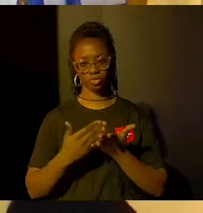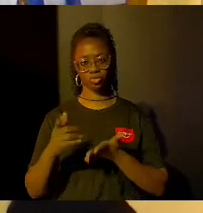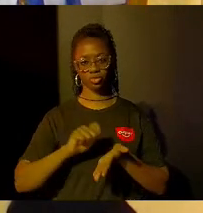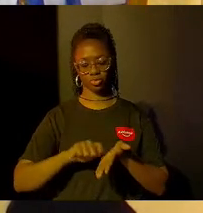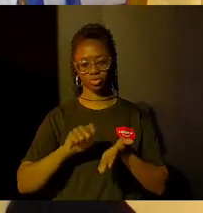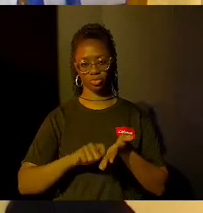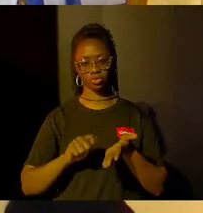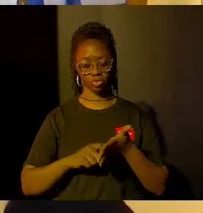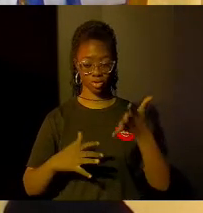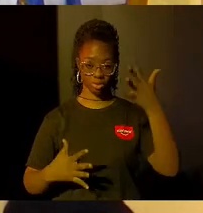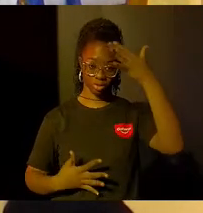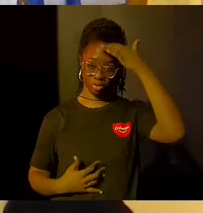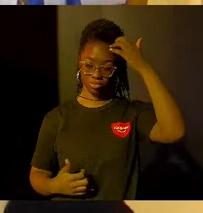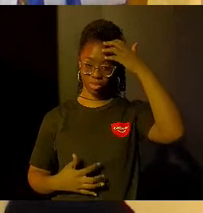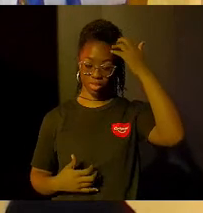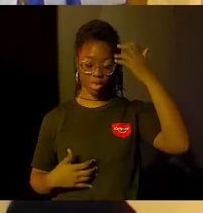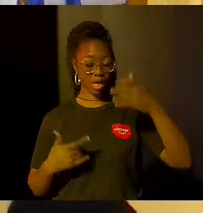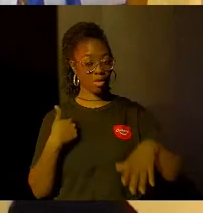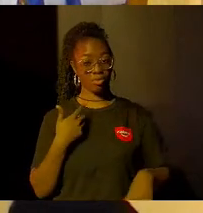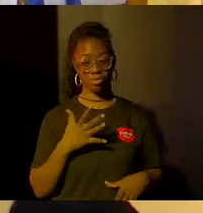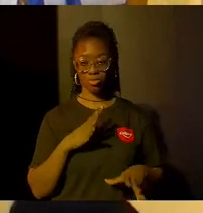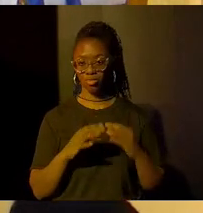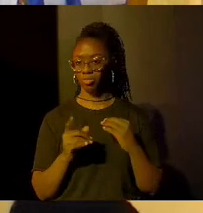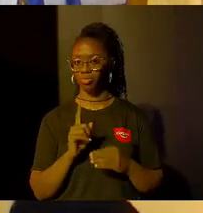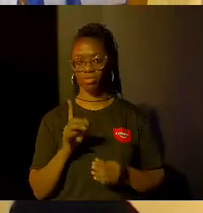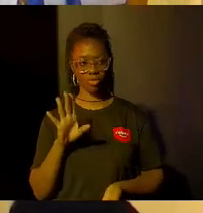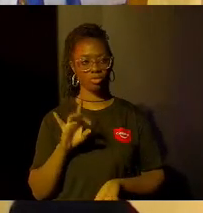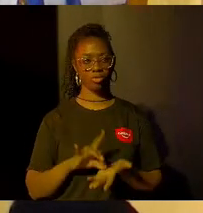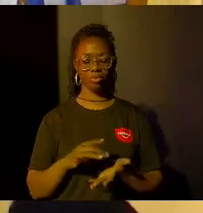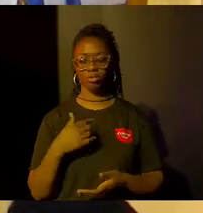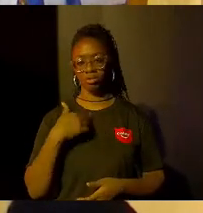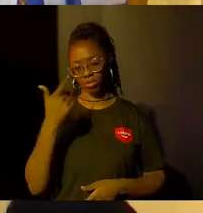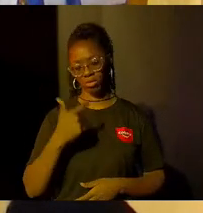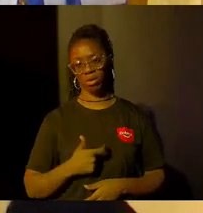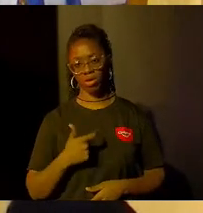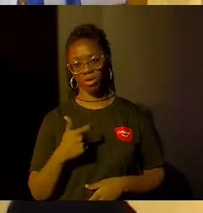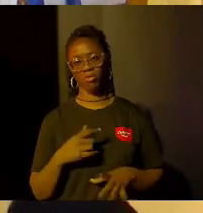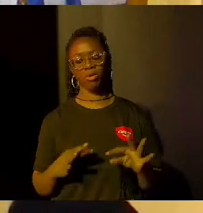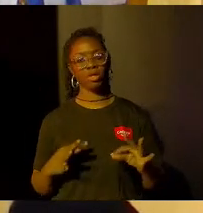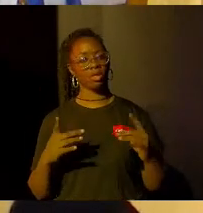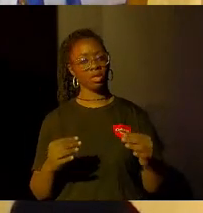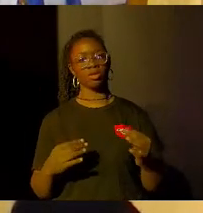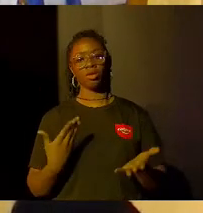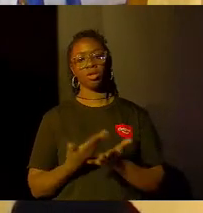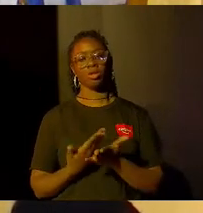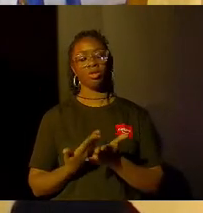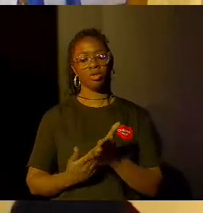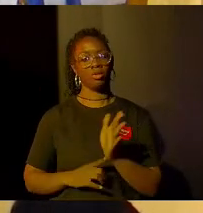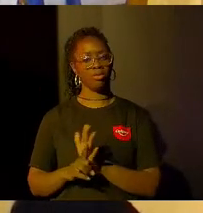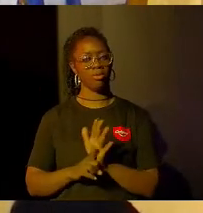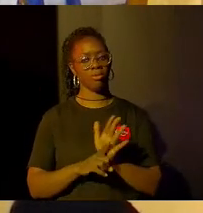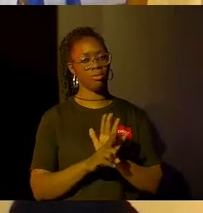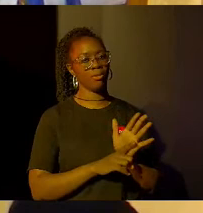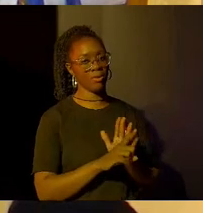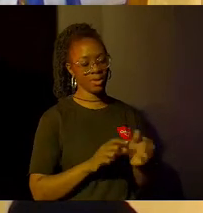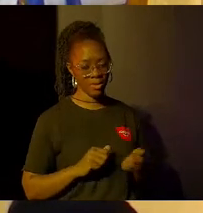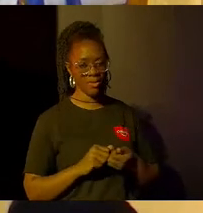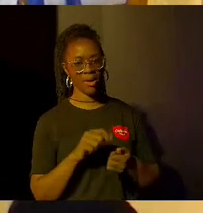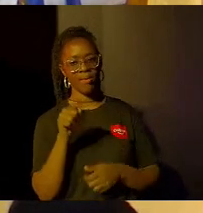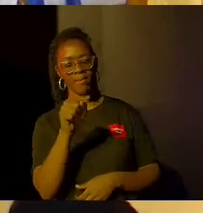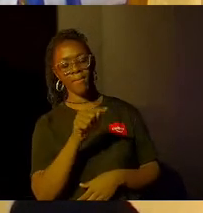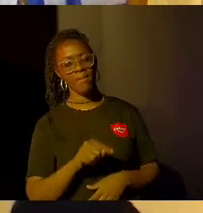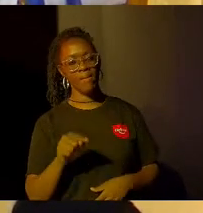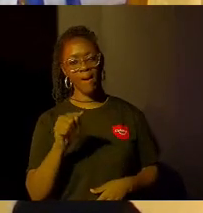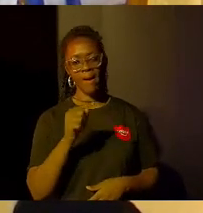macacos eu não conseguia fugir do fato de que eu sou eu e de tudo que eu estudei tava em jogo então eu